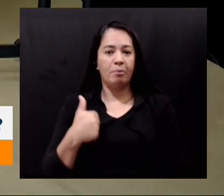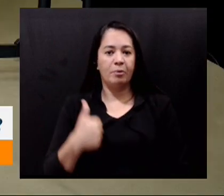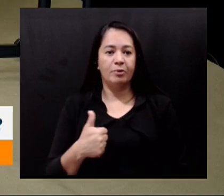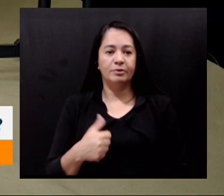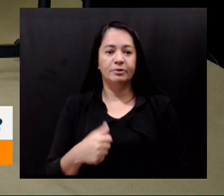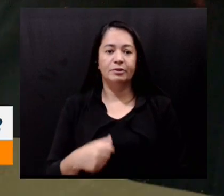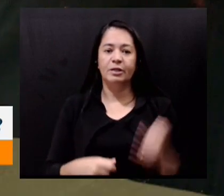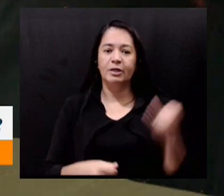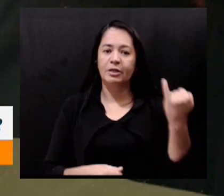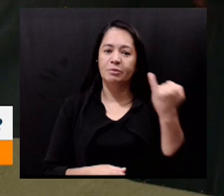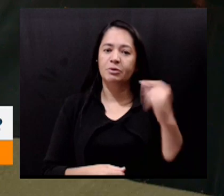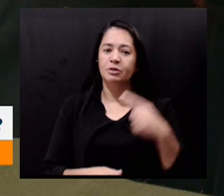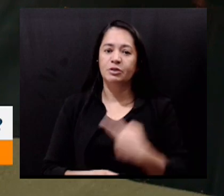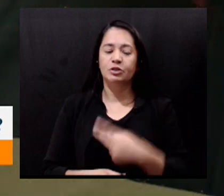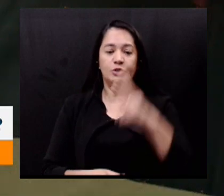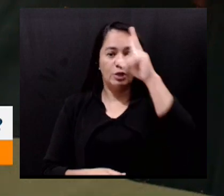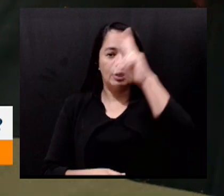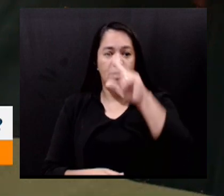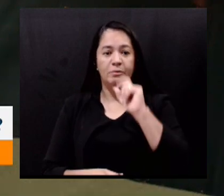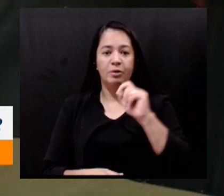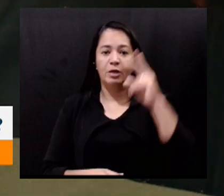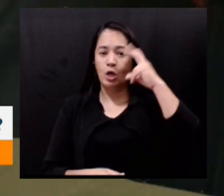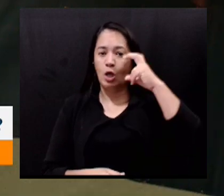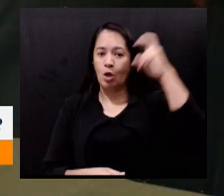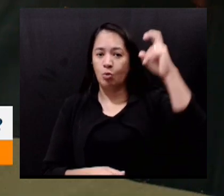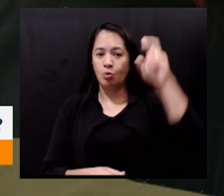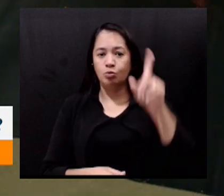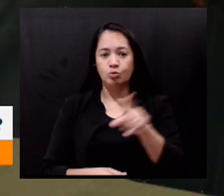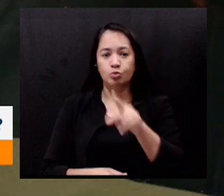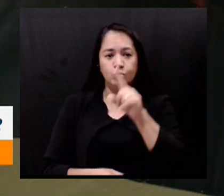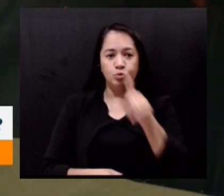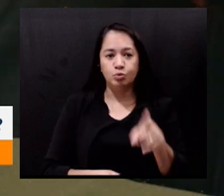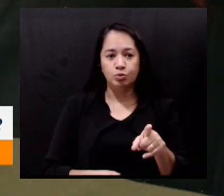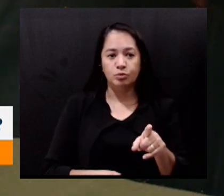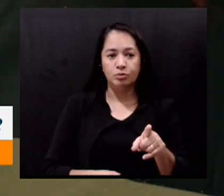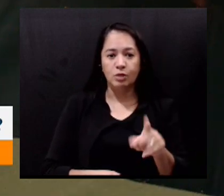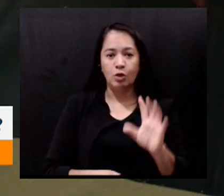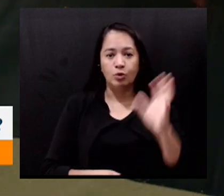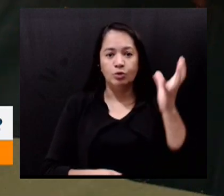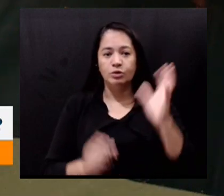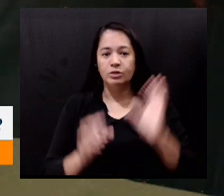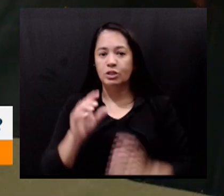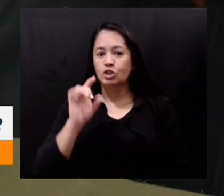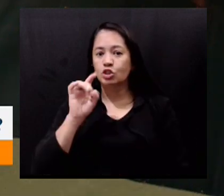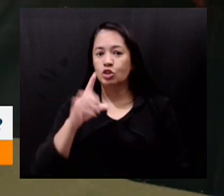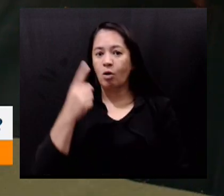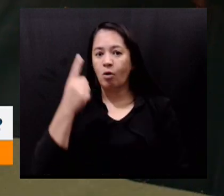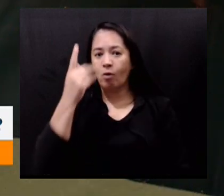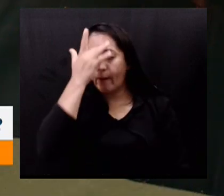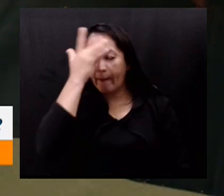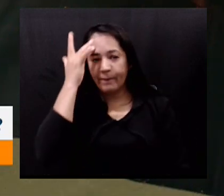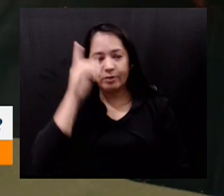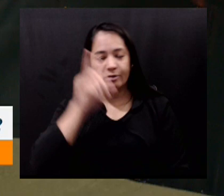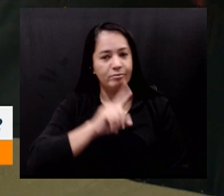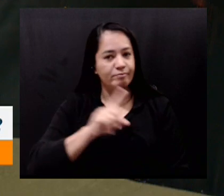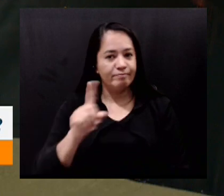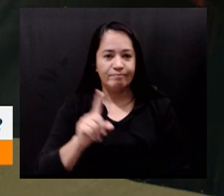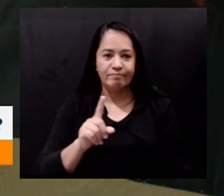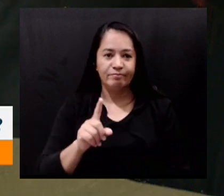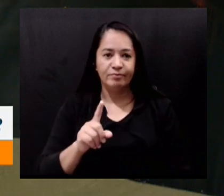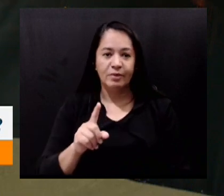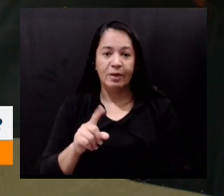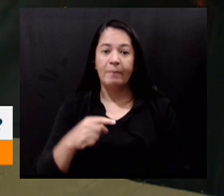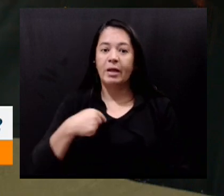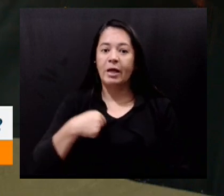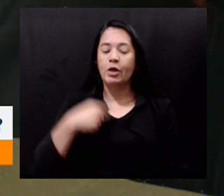que essa cultura do cancelamento, né, ela não acontece com uma pessoa só. Tipo assim, a gente não faz nada sozinho. Então, para eu cancelar alguém, eu preciso